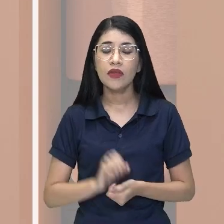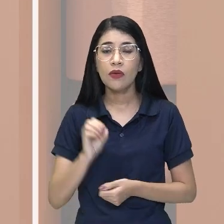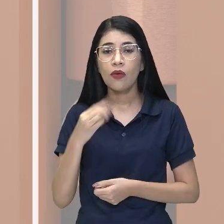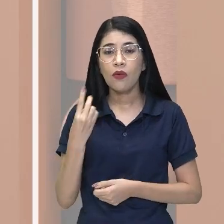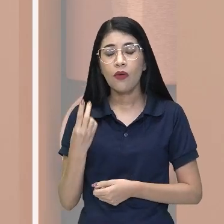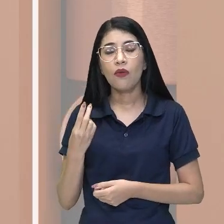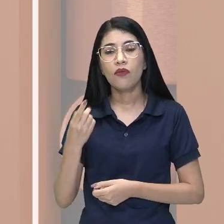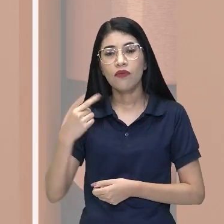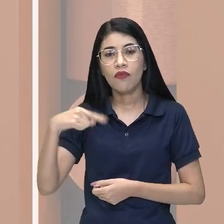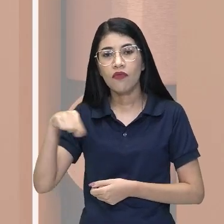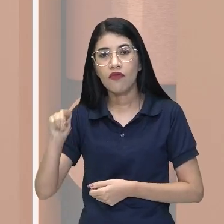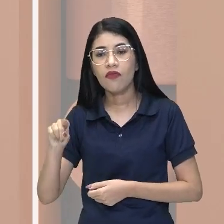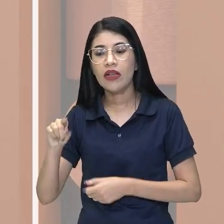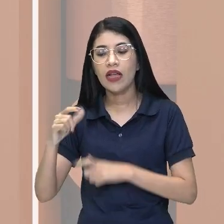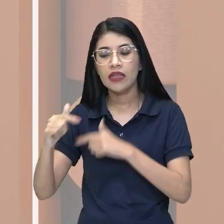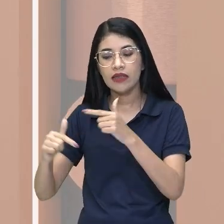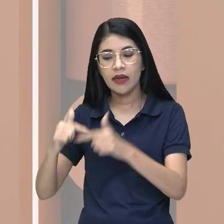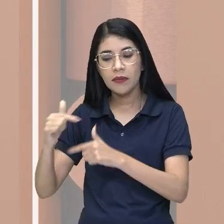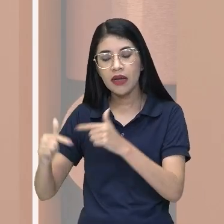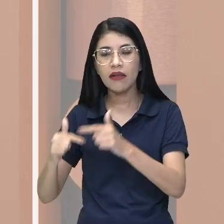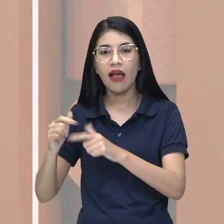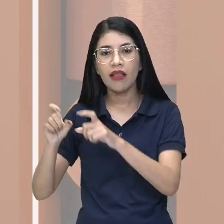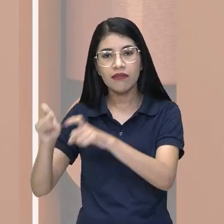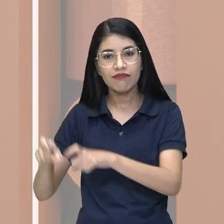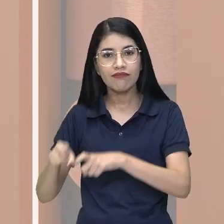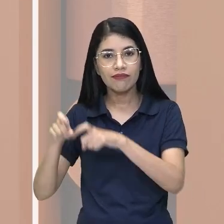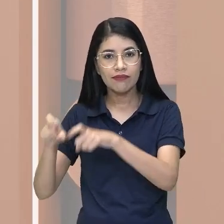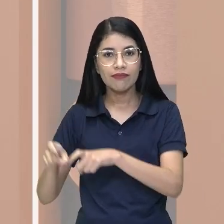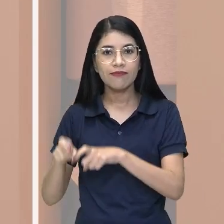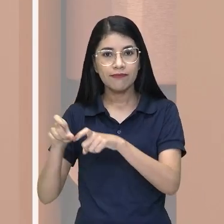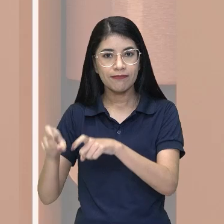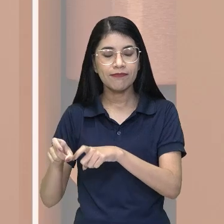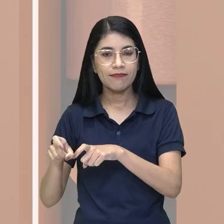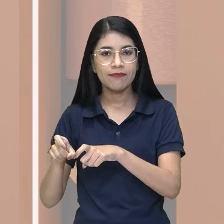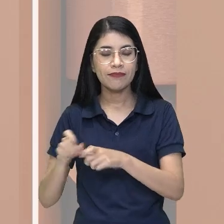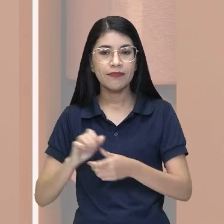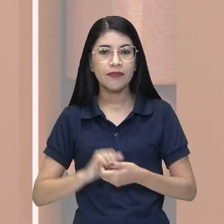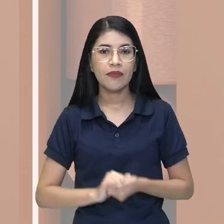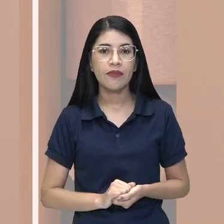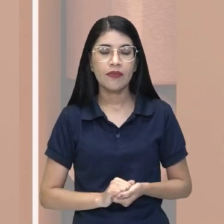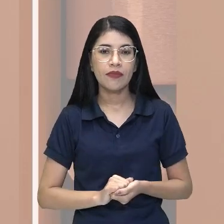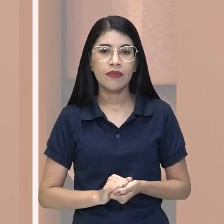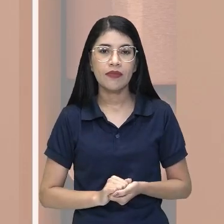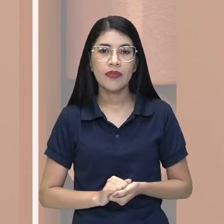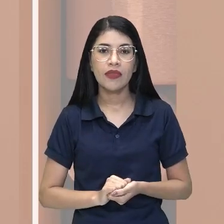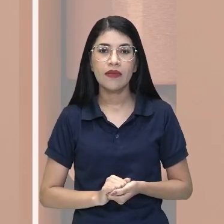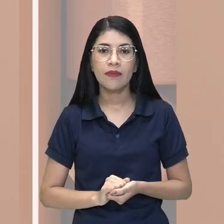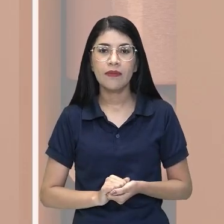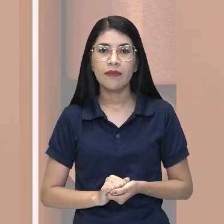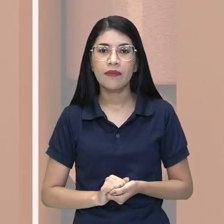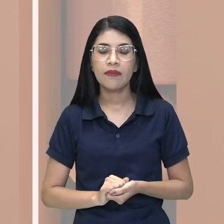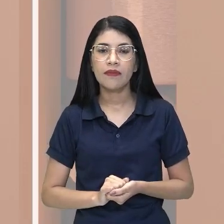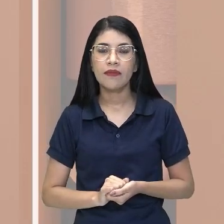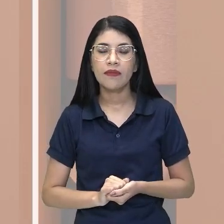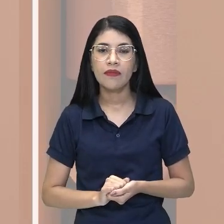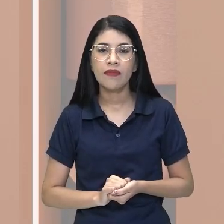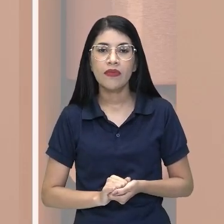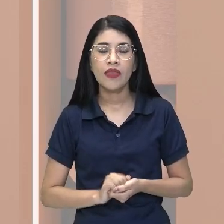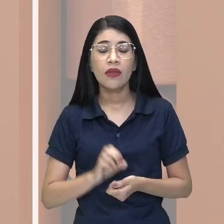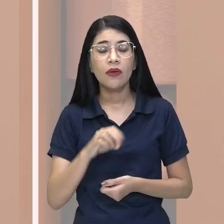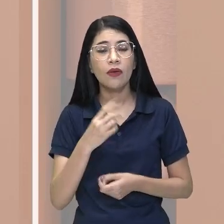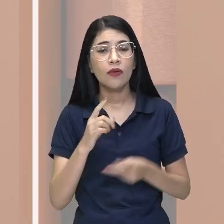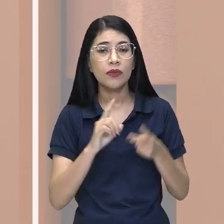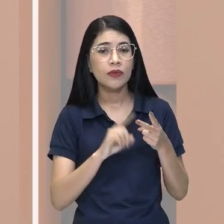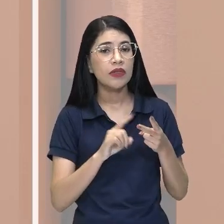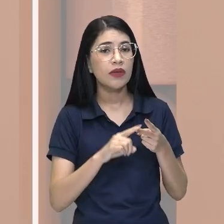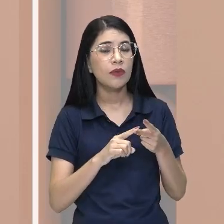Ou ele ficava trabalhando ali na terra, né, sem condições, ou